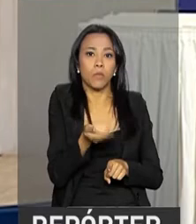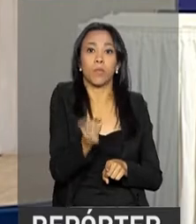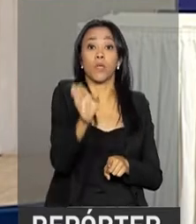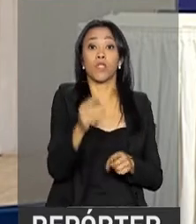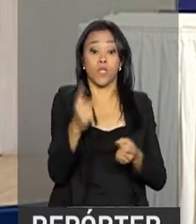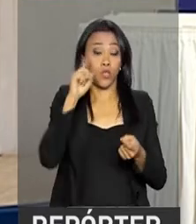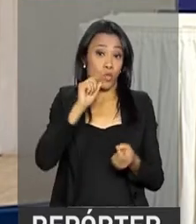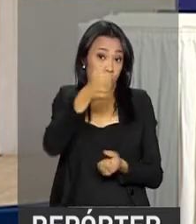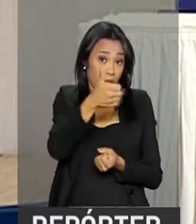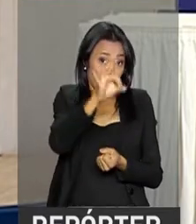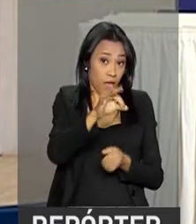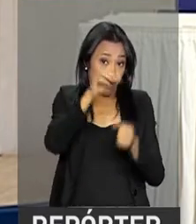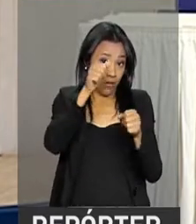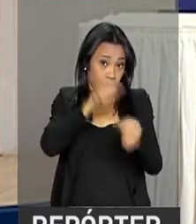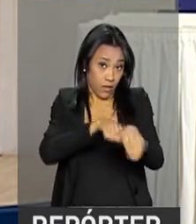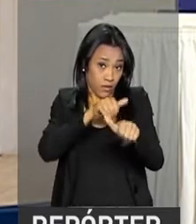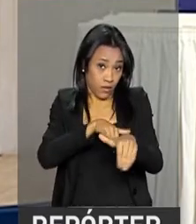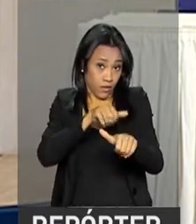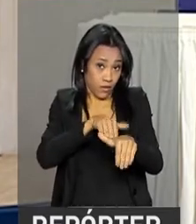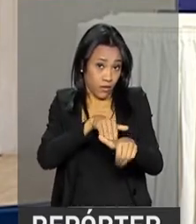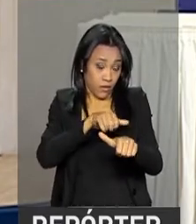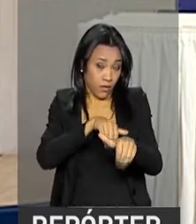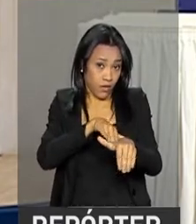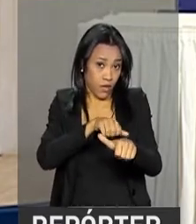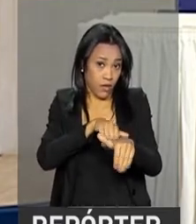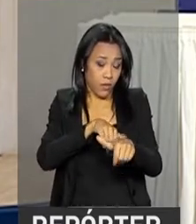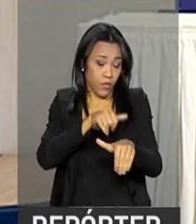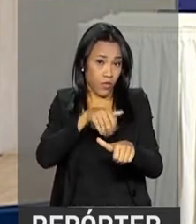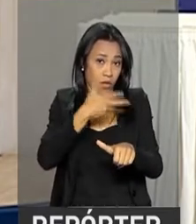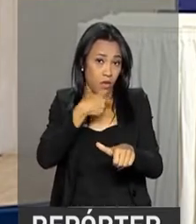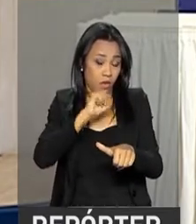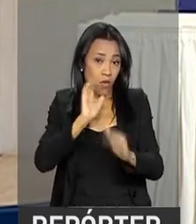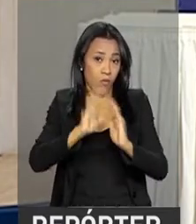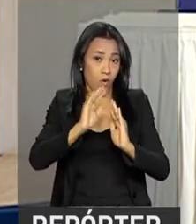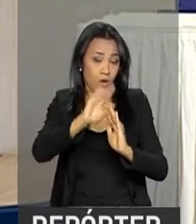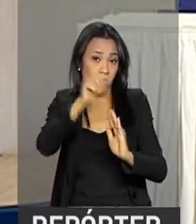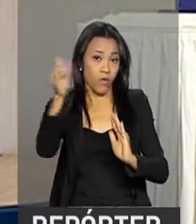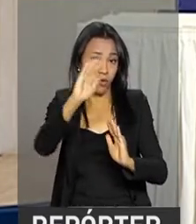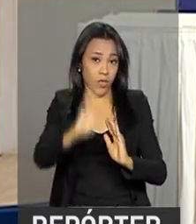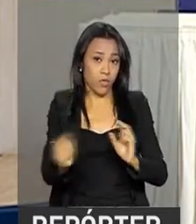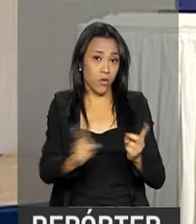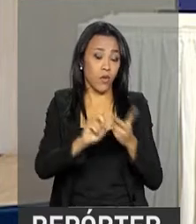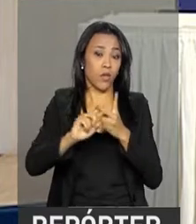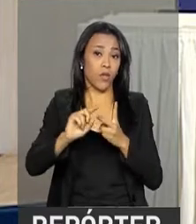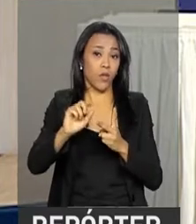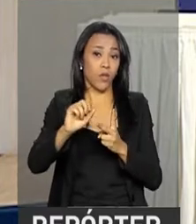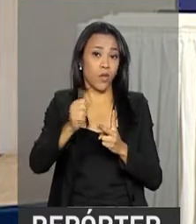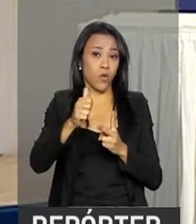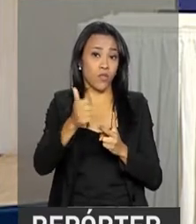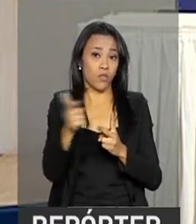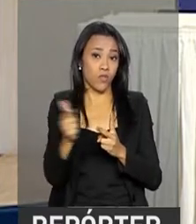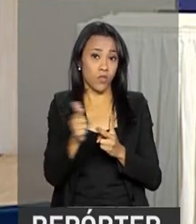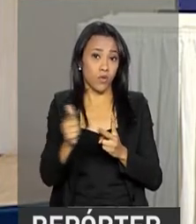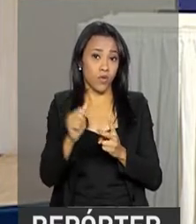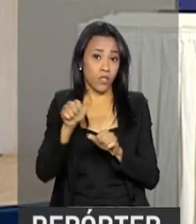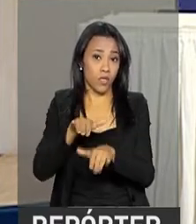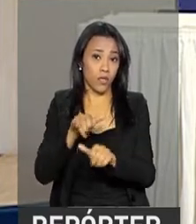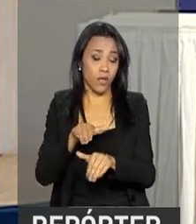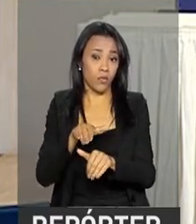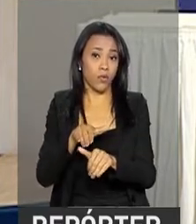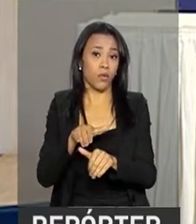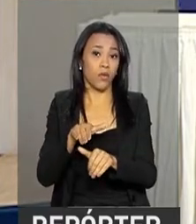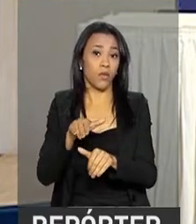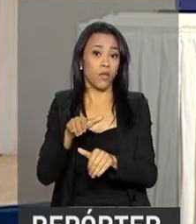10 de setembro para residentes para brasileiros residentes no exterior e de 11 a 22 de setembro para esses brasileiros que estejam cumprindo